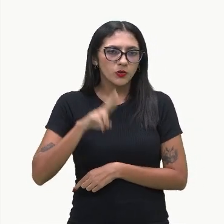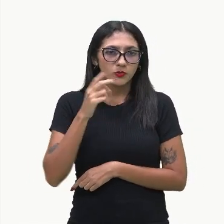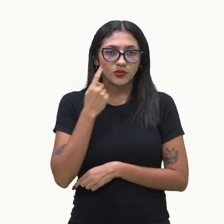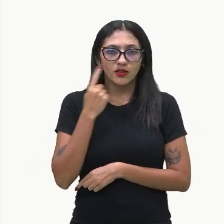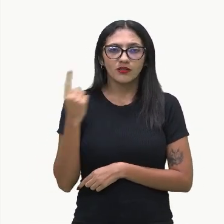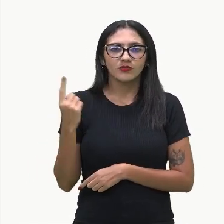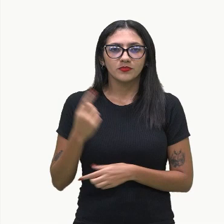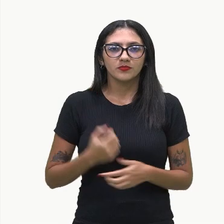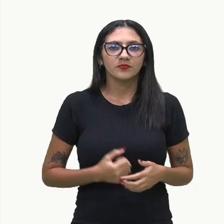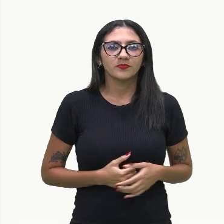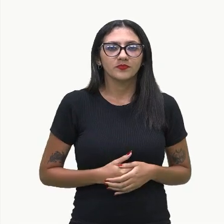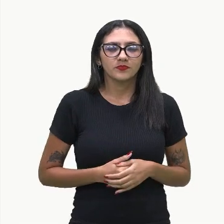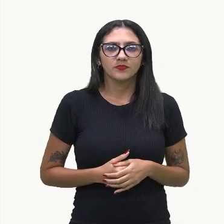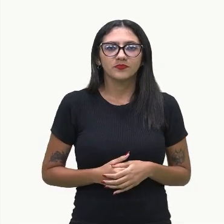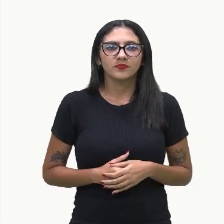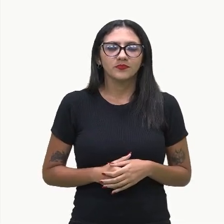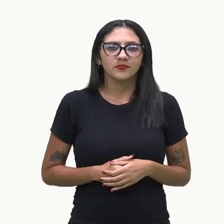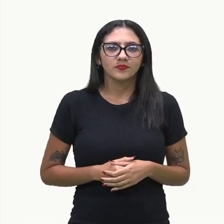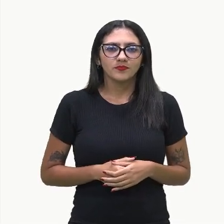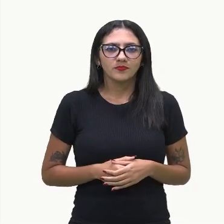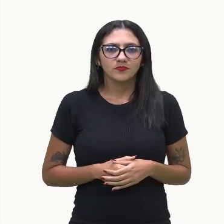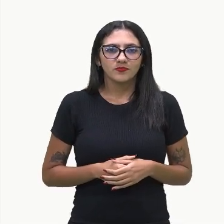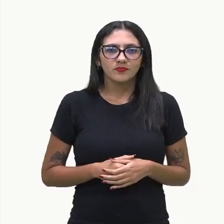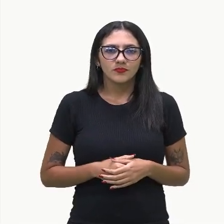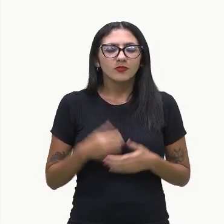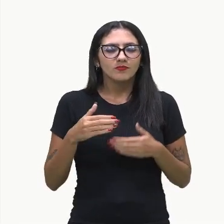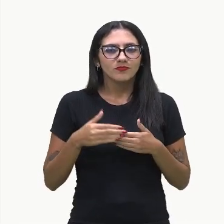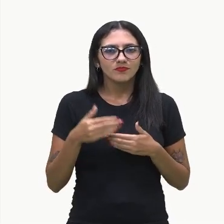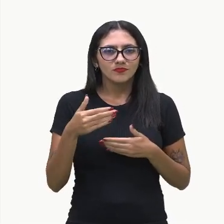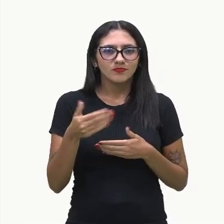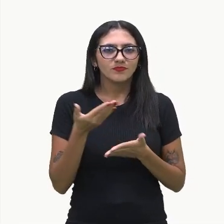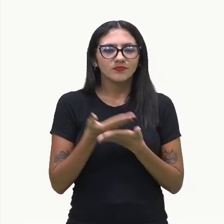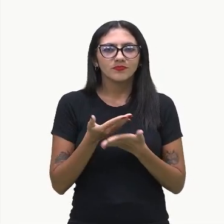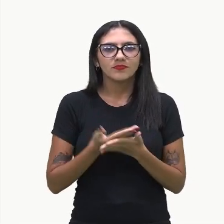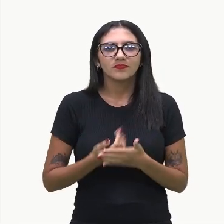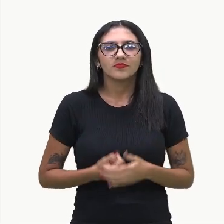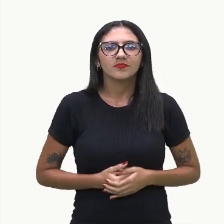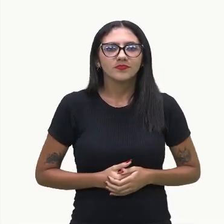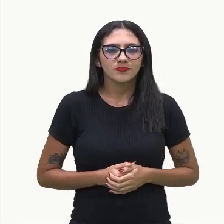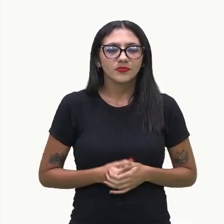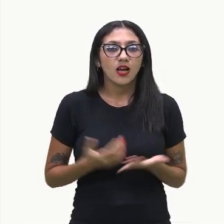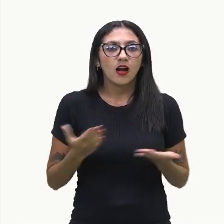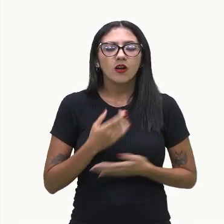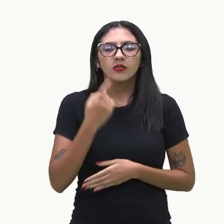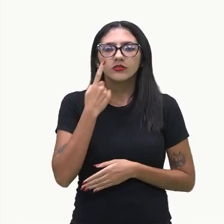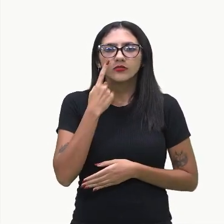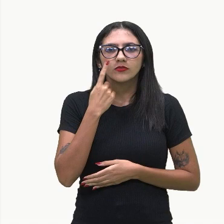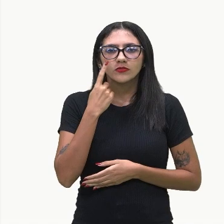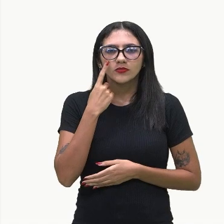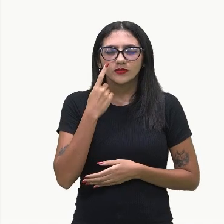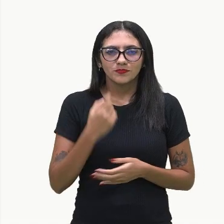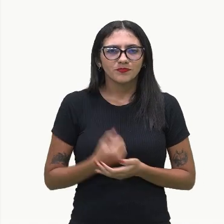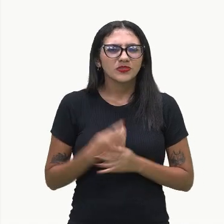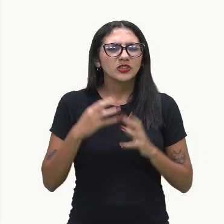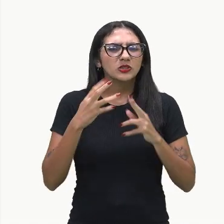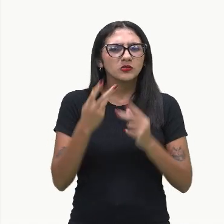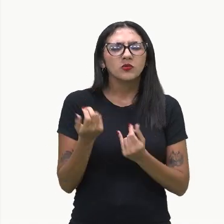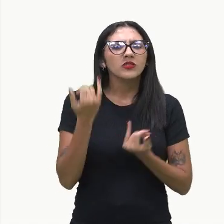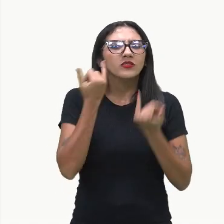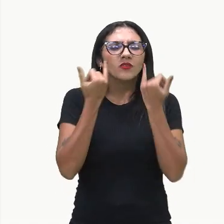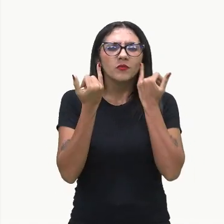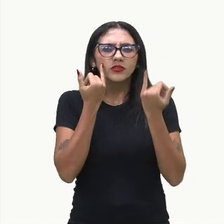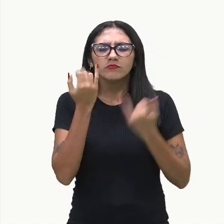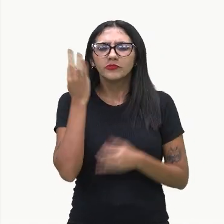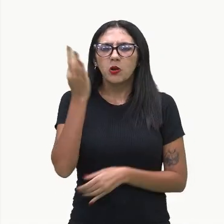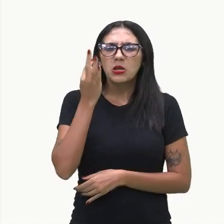tudo bem? Avançando aqui no nosso estudo, nós vamos fazer agora uma aplicação de tudo que nós vimos ali na